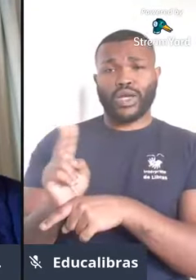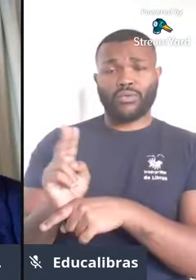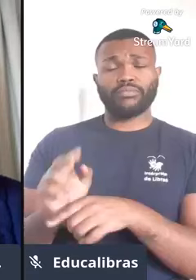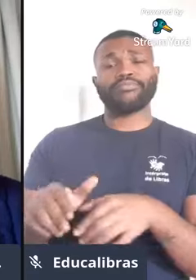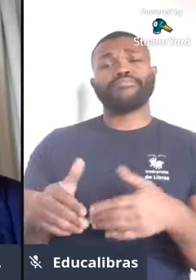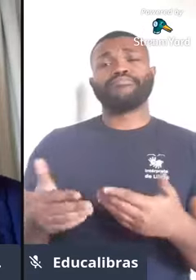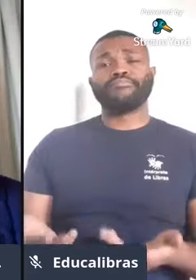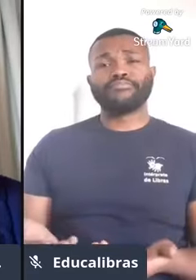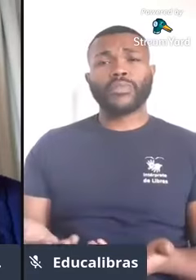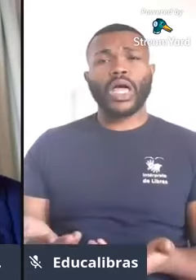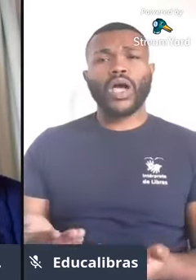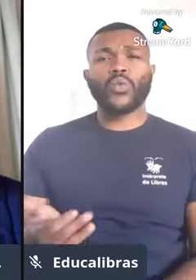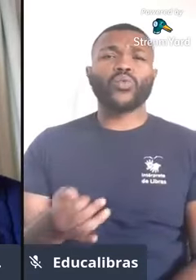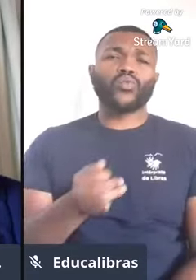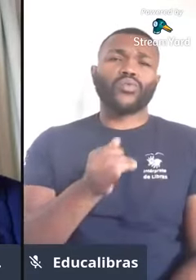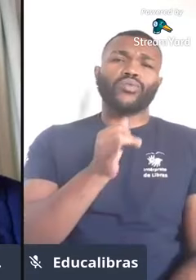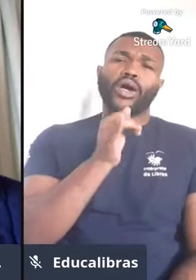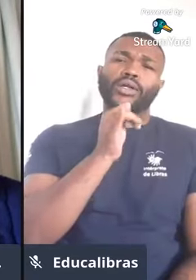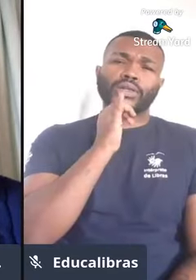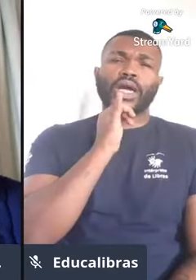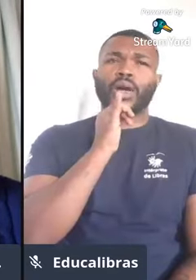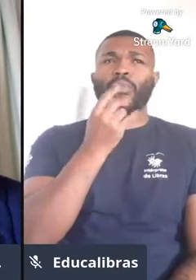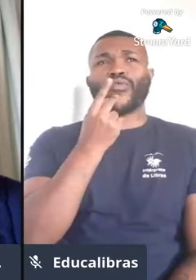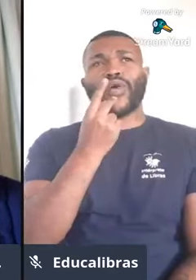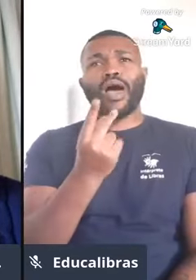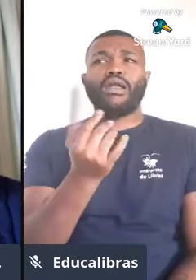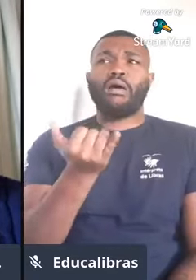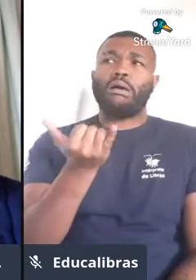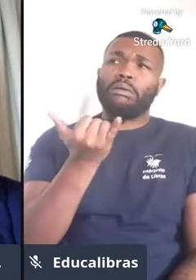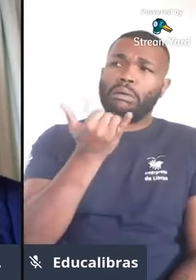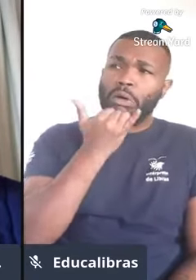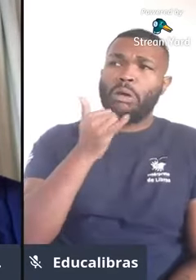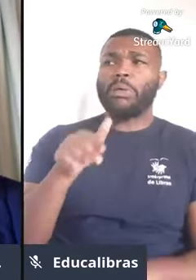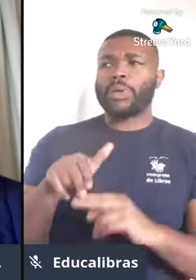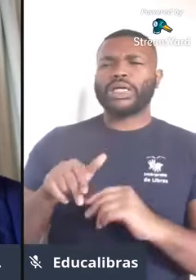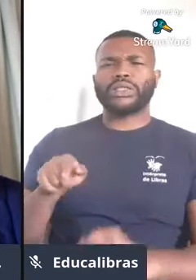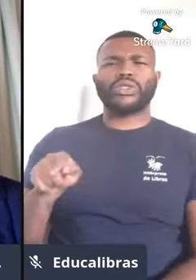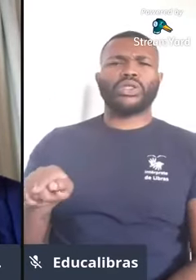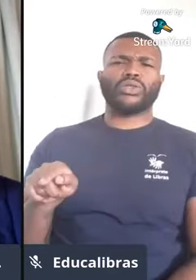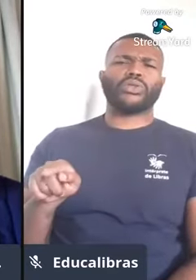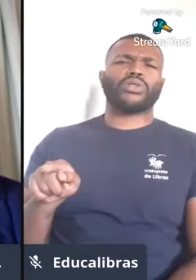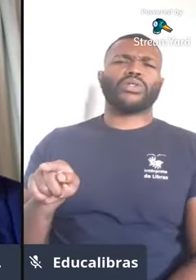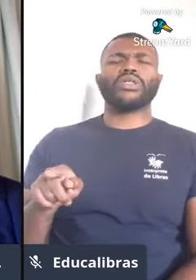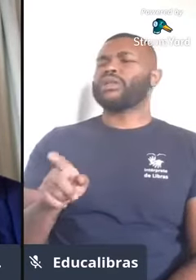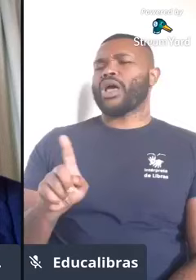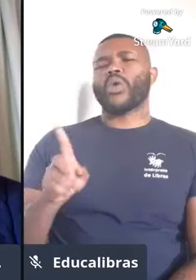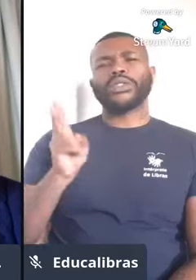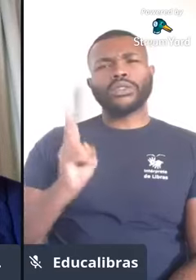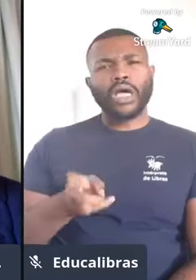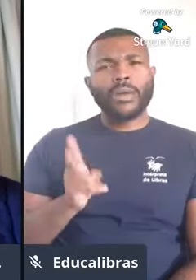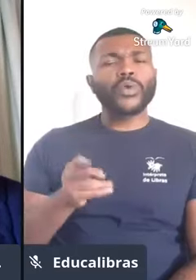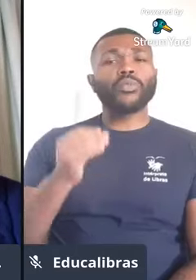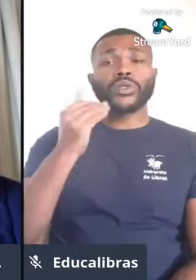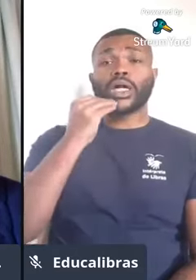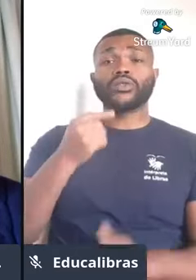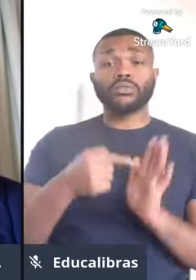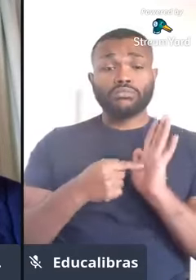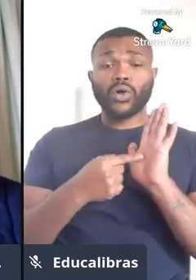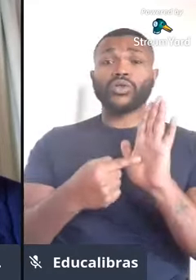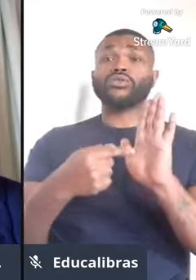nos desculparmos, né, diante desse dado objetivo, ainda que sempre que eu tenho oportunidade, eu destaco a necessidade